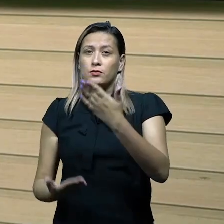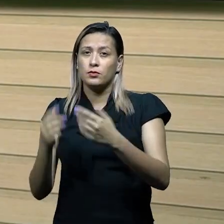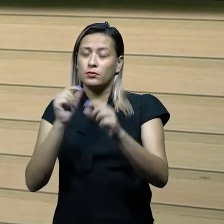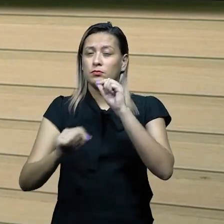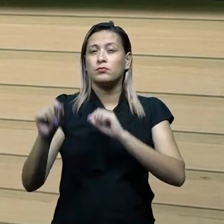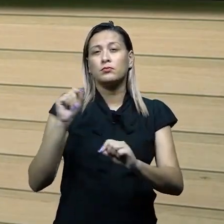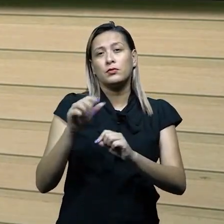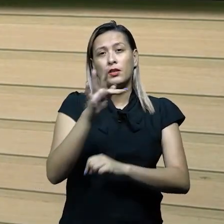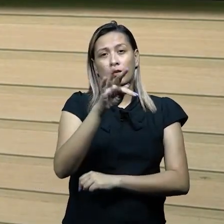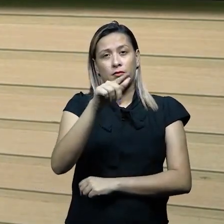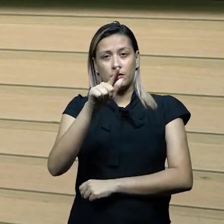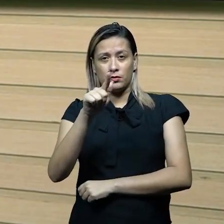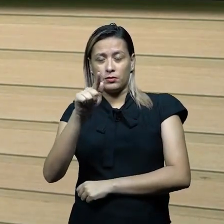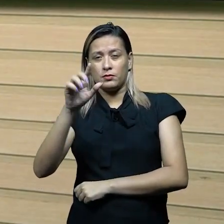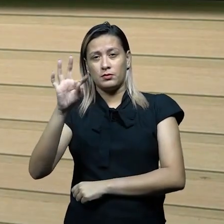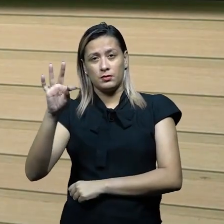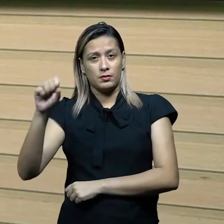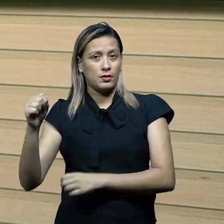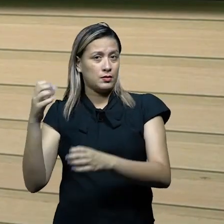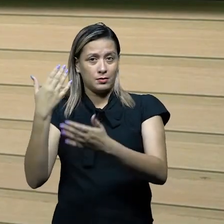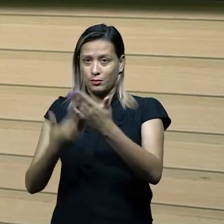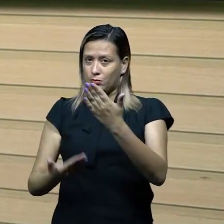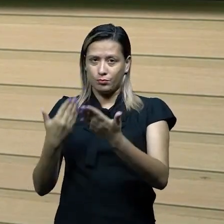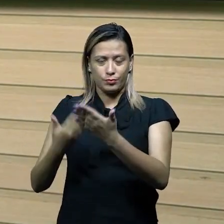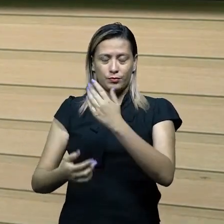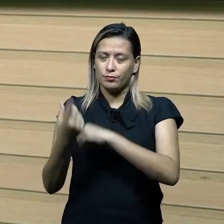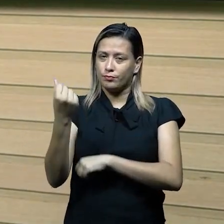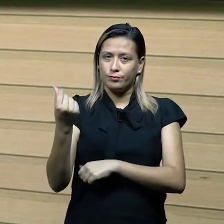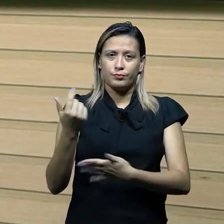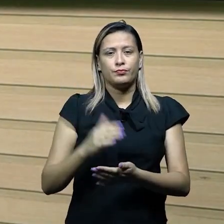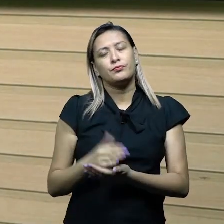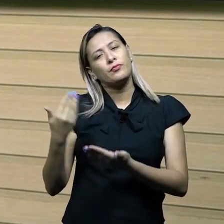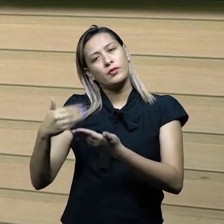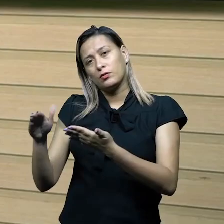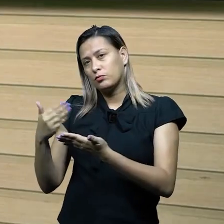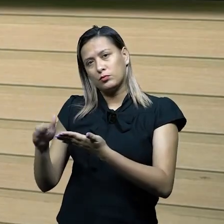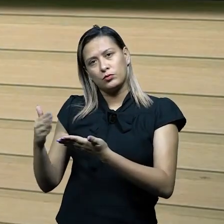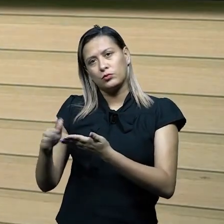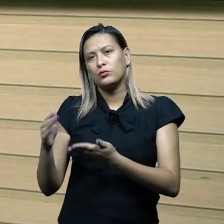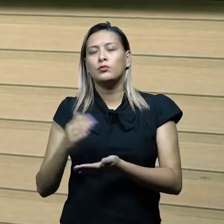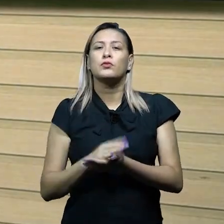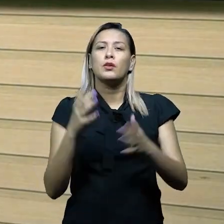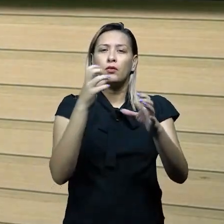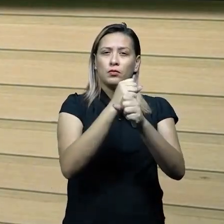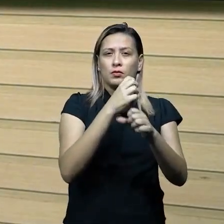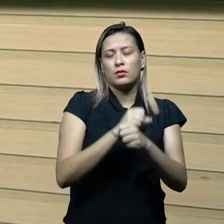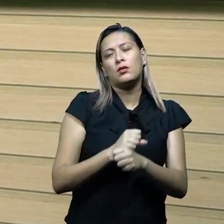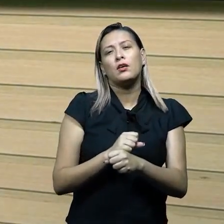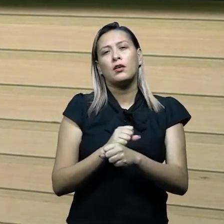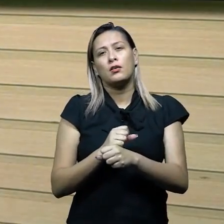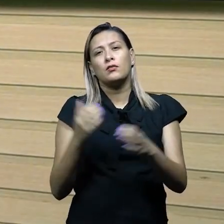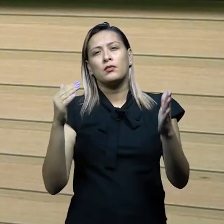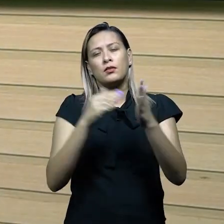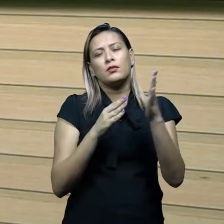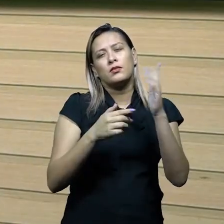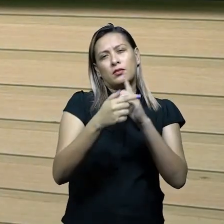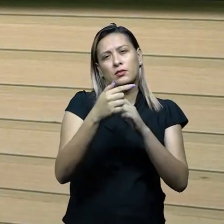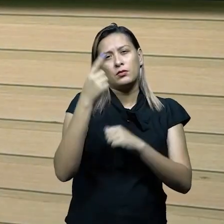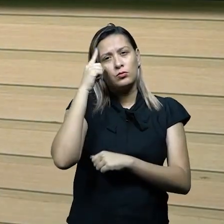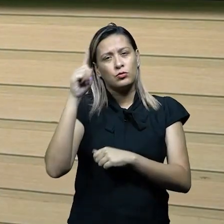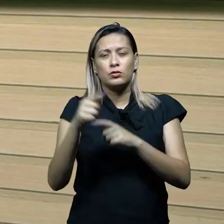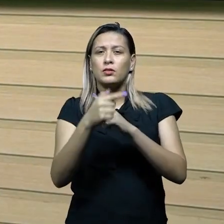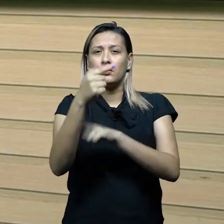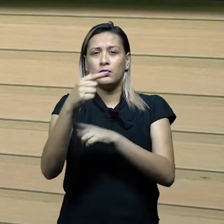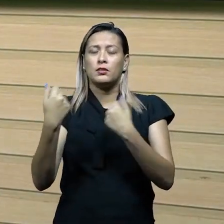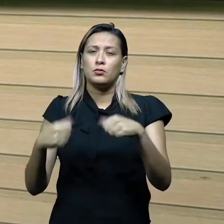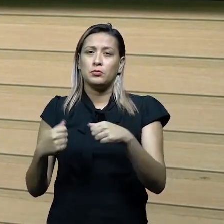gente pensa, o que desconta é INSS. FGTS não se desconta, é feita uma margem de cálculo, onde todo mês, até o dia 7 do mês